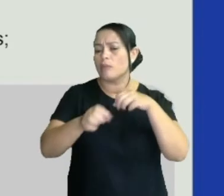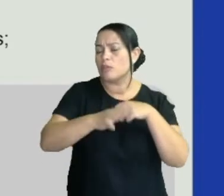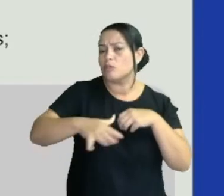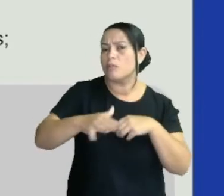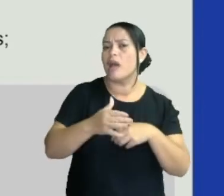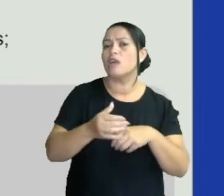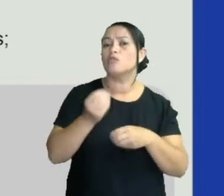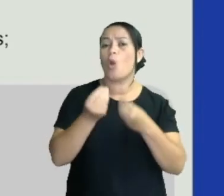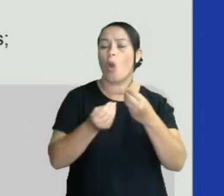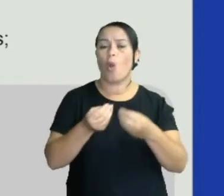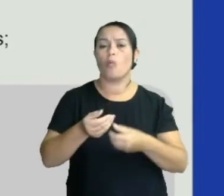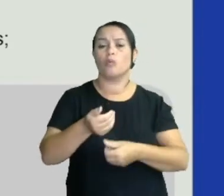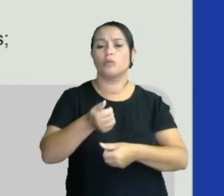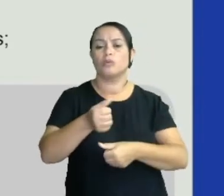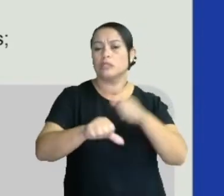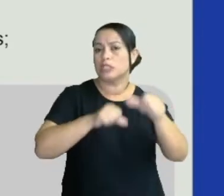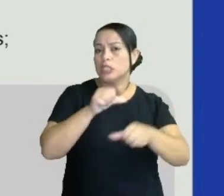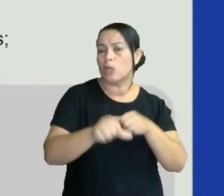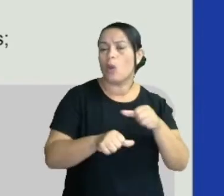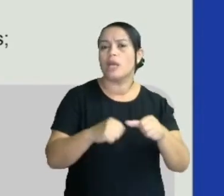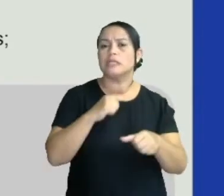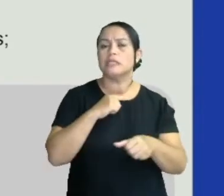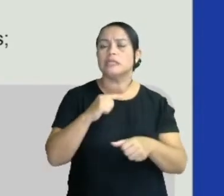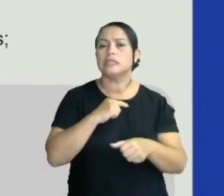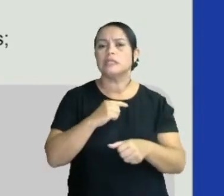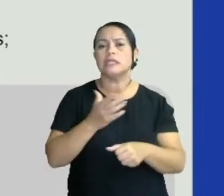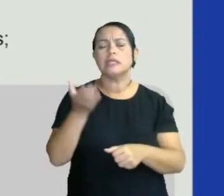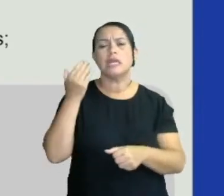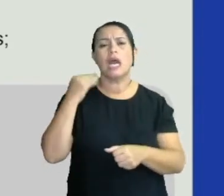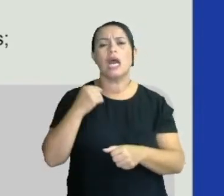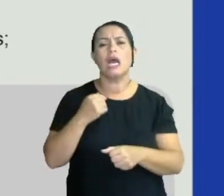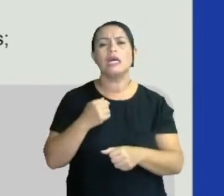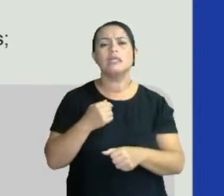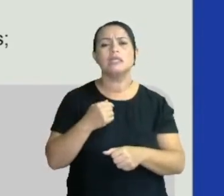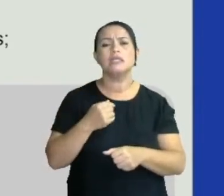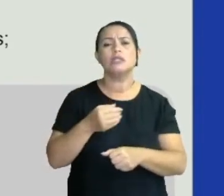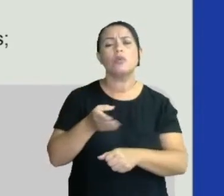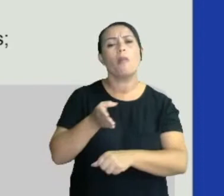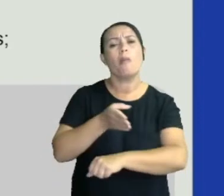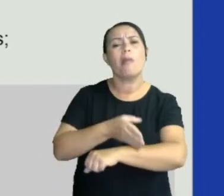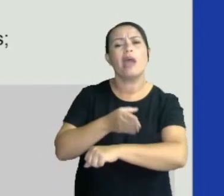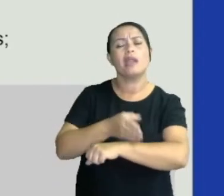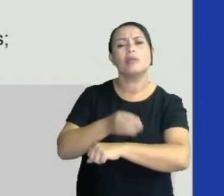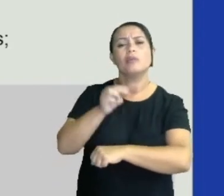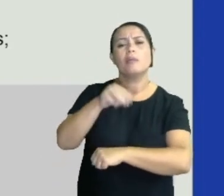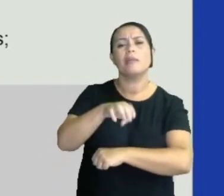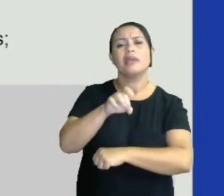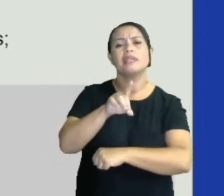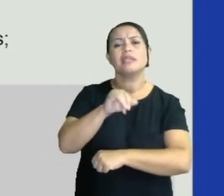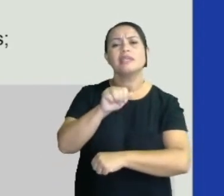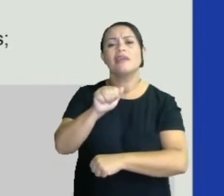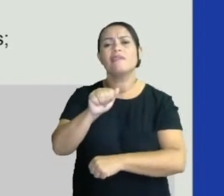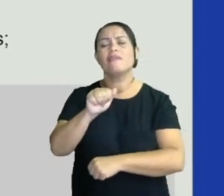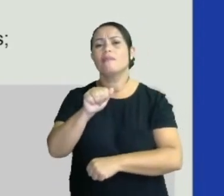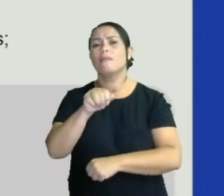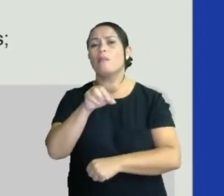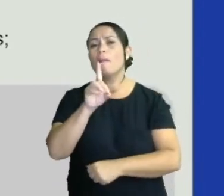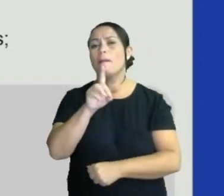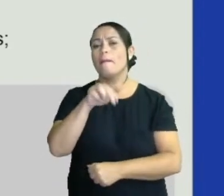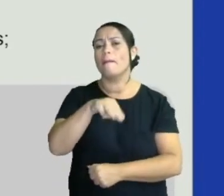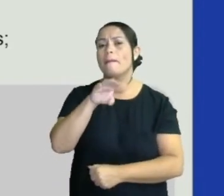antes, no período medieval, existia vários reinos e cada um tinha suas próprias moedas